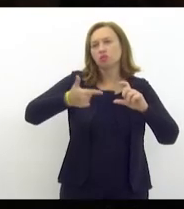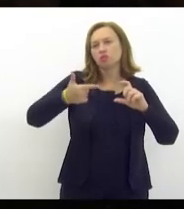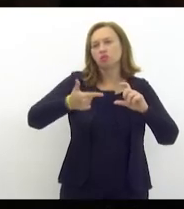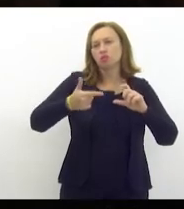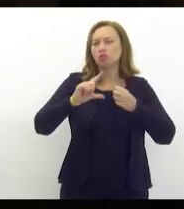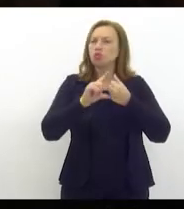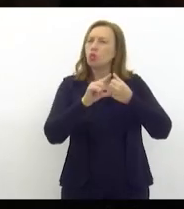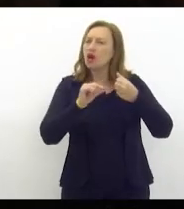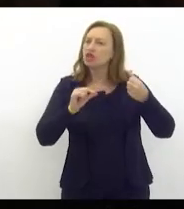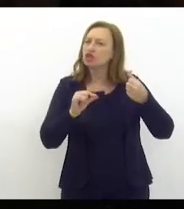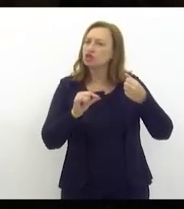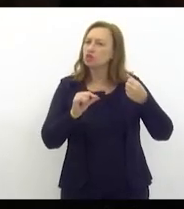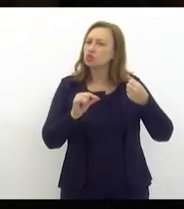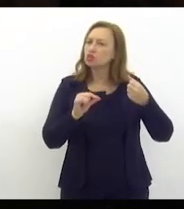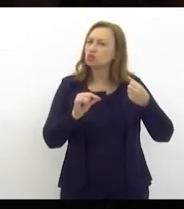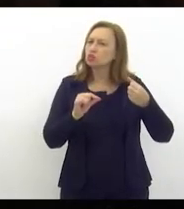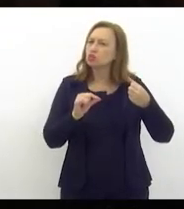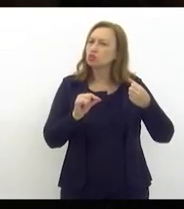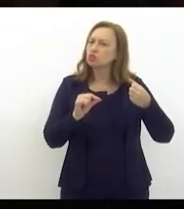do artigo